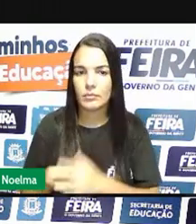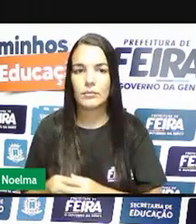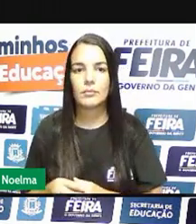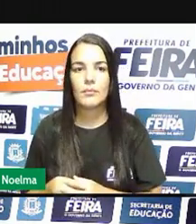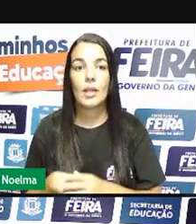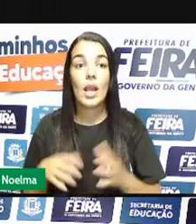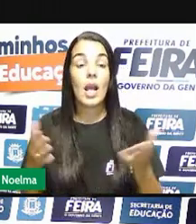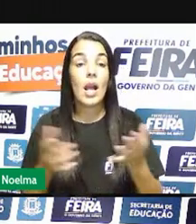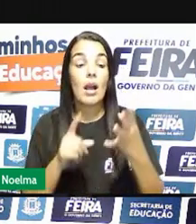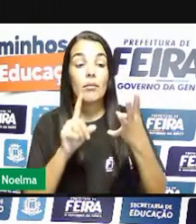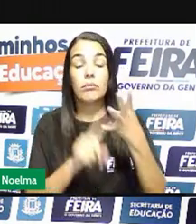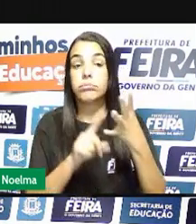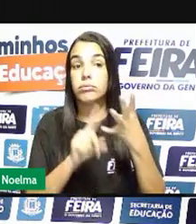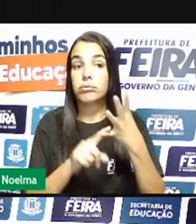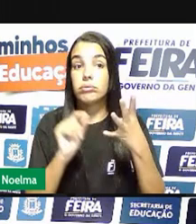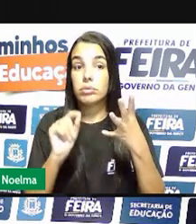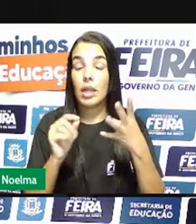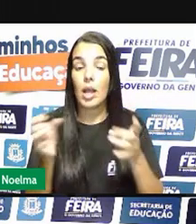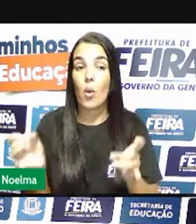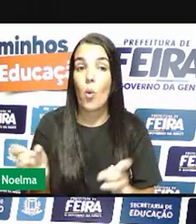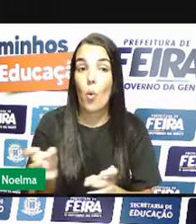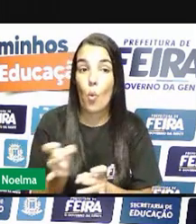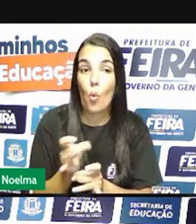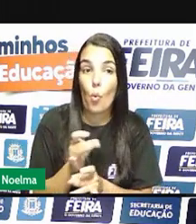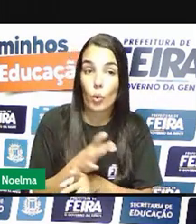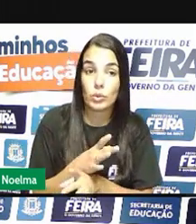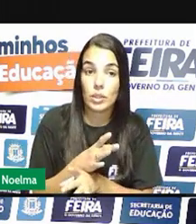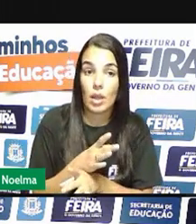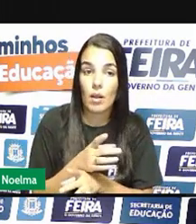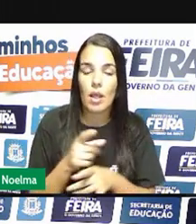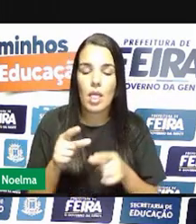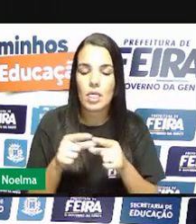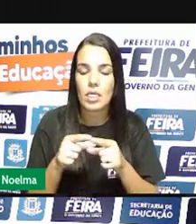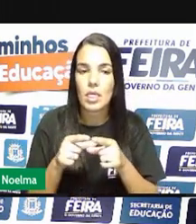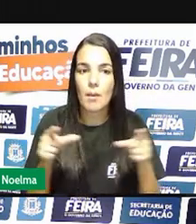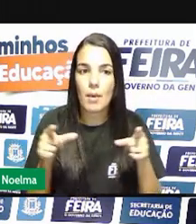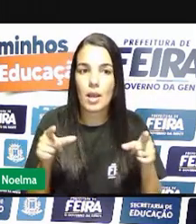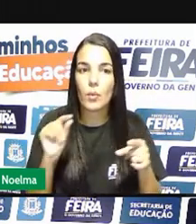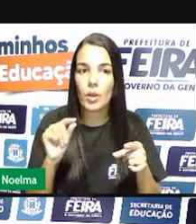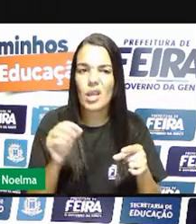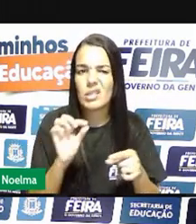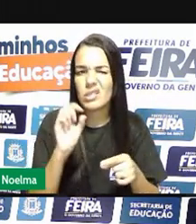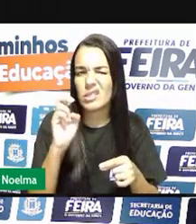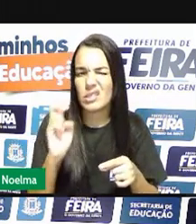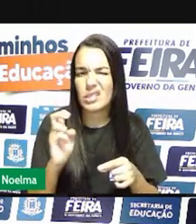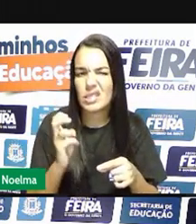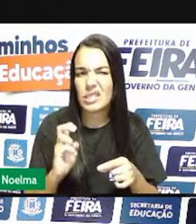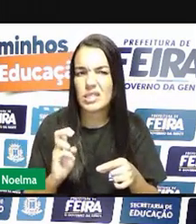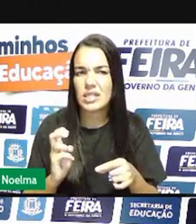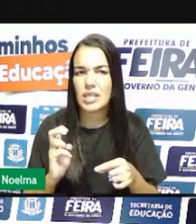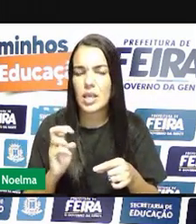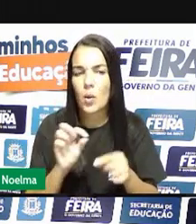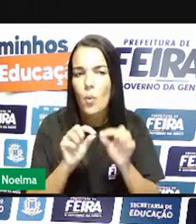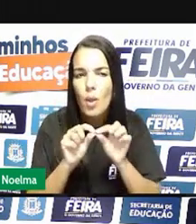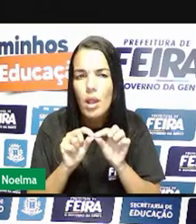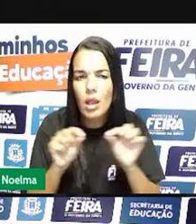que é o fechamento do nosso texto, o tamanho ideal é que tenha 5 linhas, é bom que não seja maior que o número